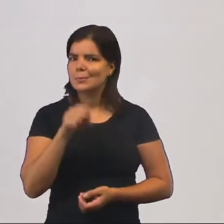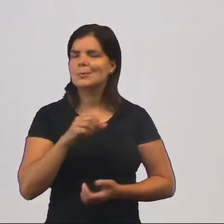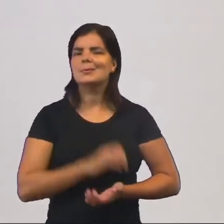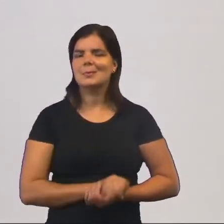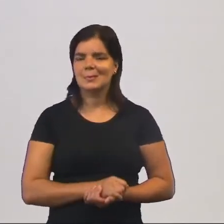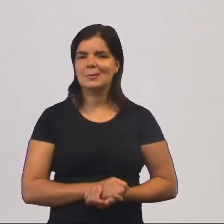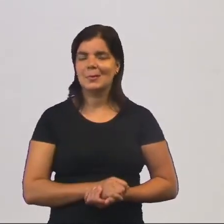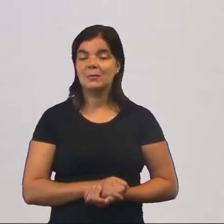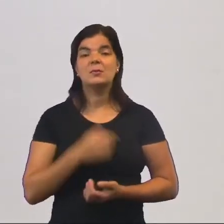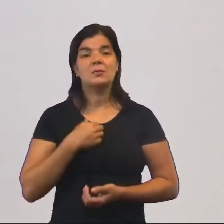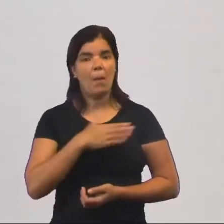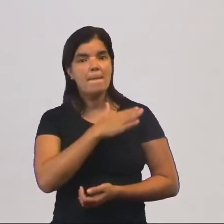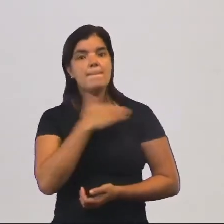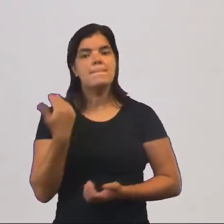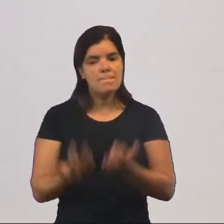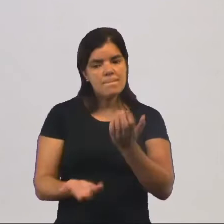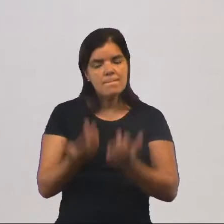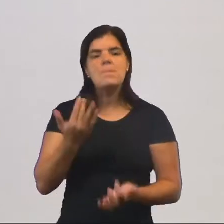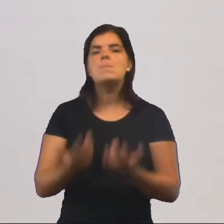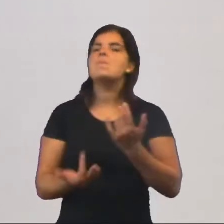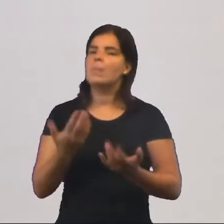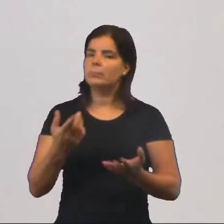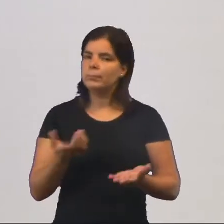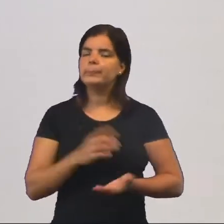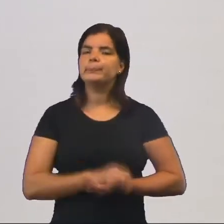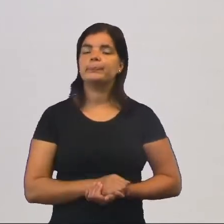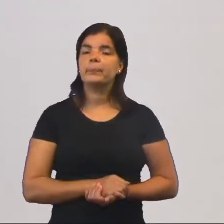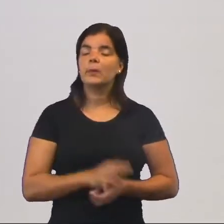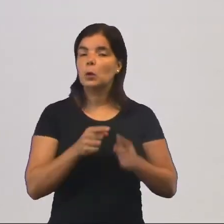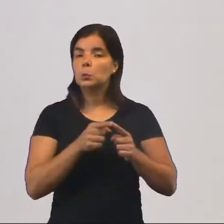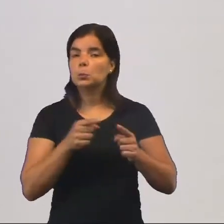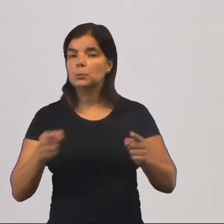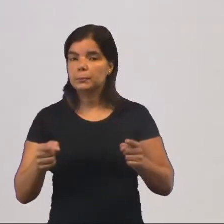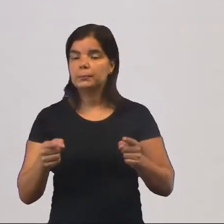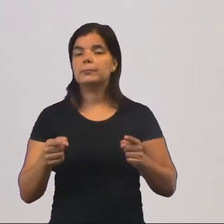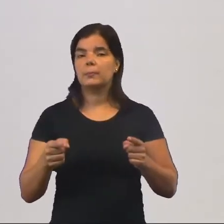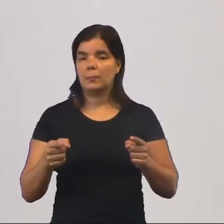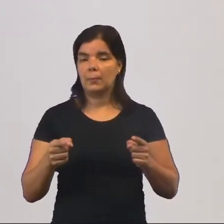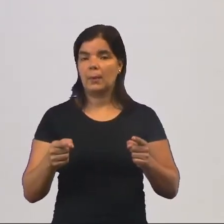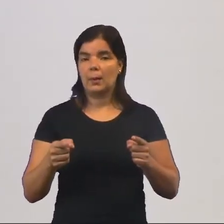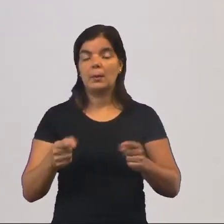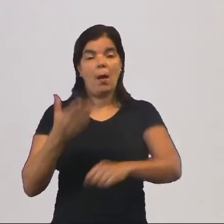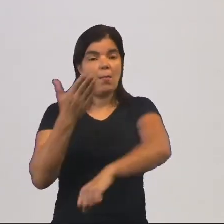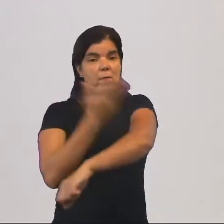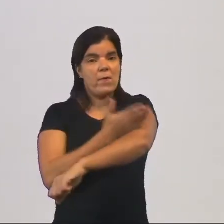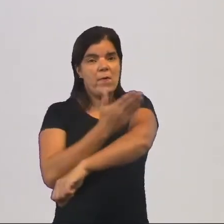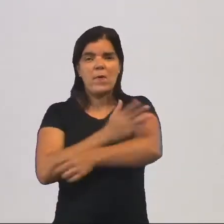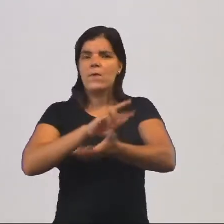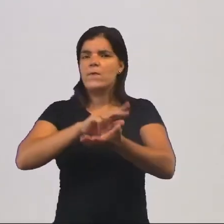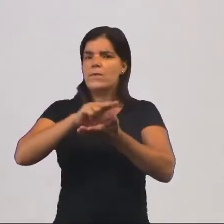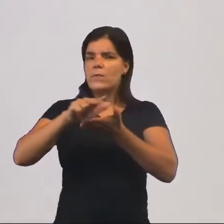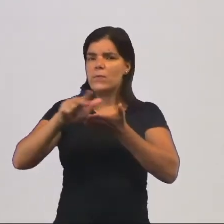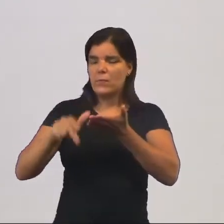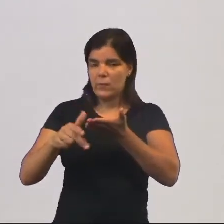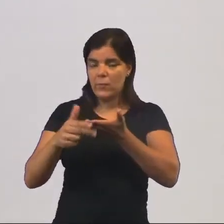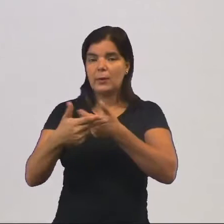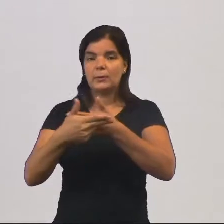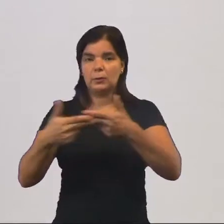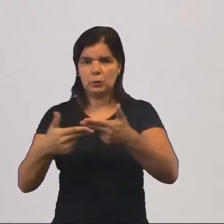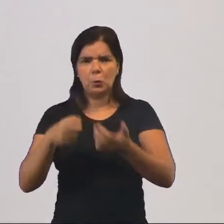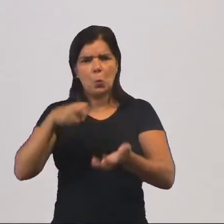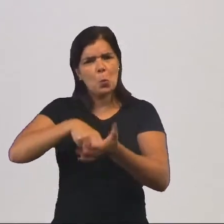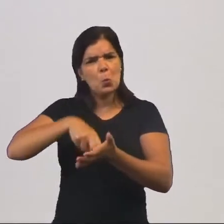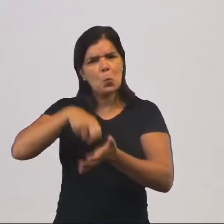essa atrocidade, queimavam pessoas na fogueira. E durante esse período da Idade Média, vários instrumentos de